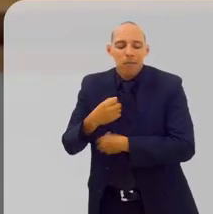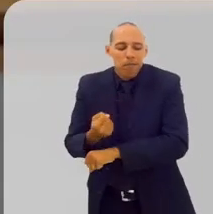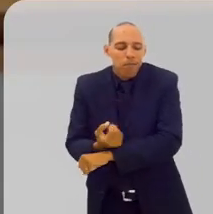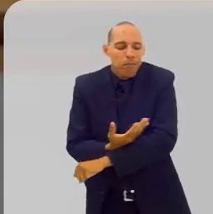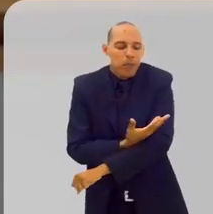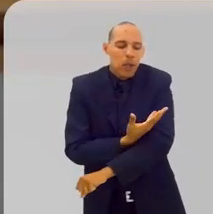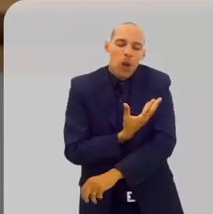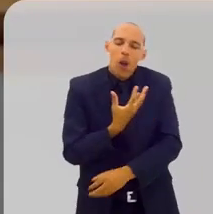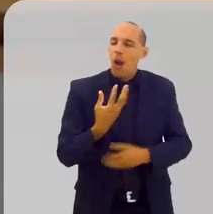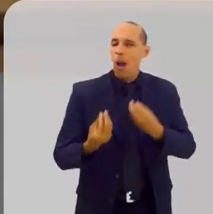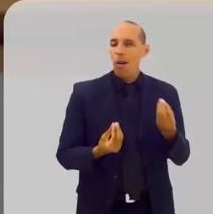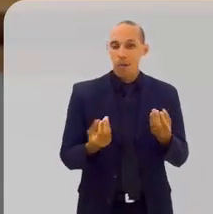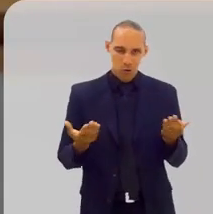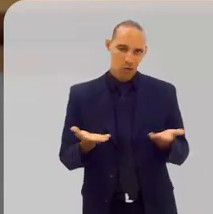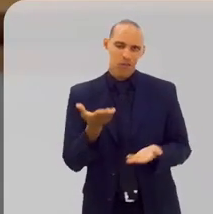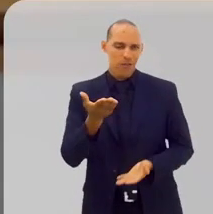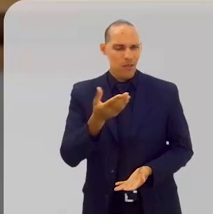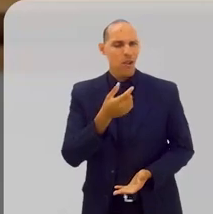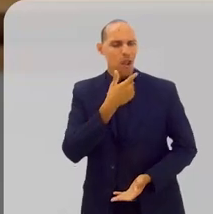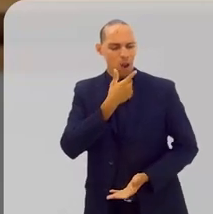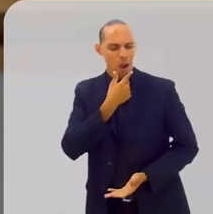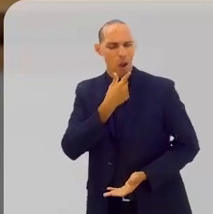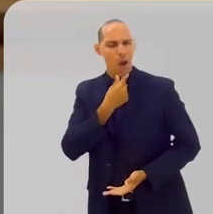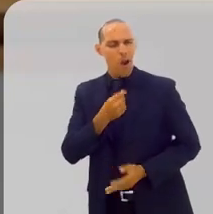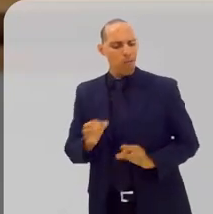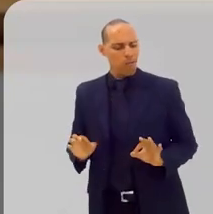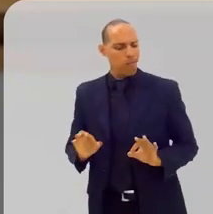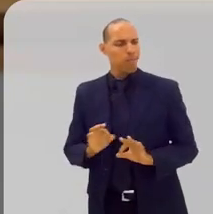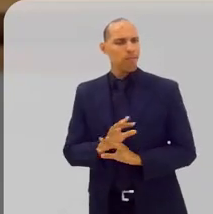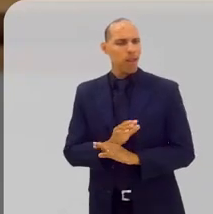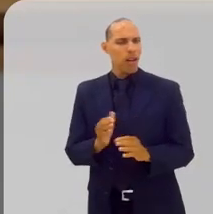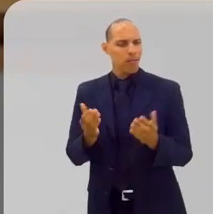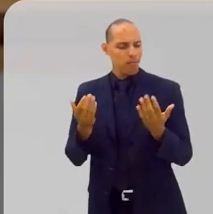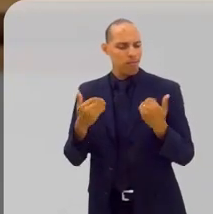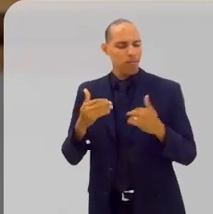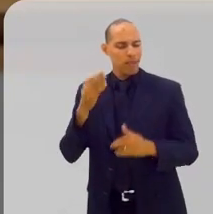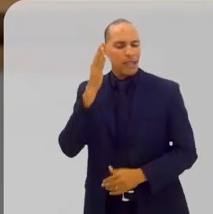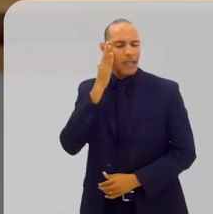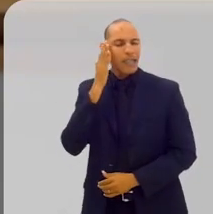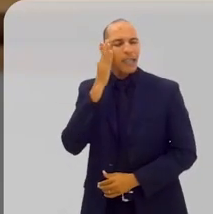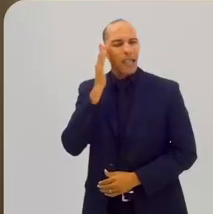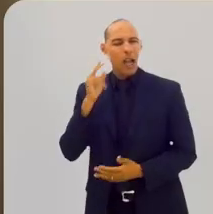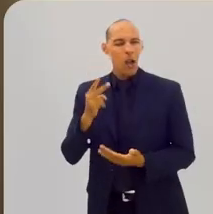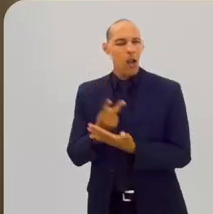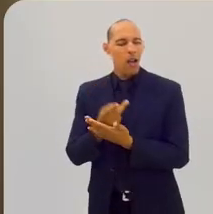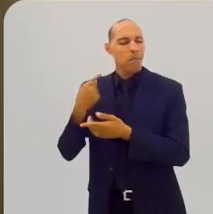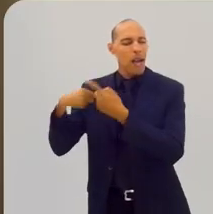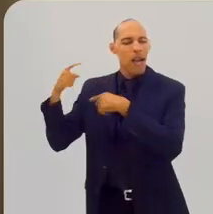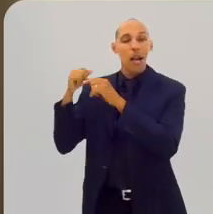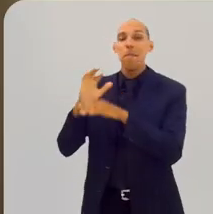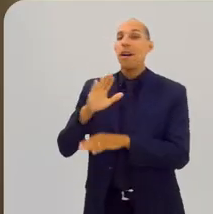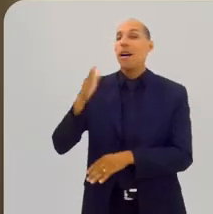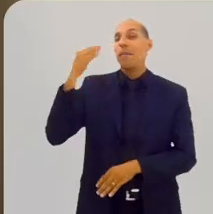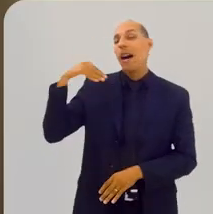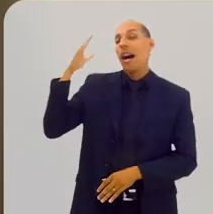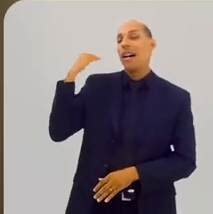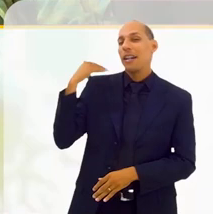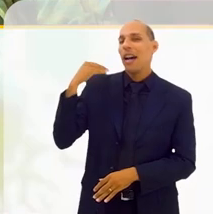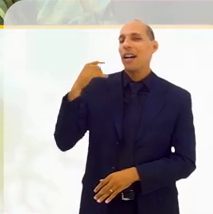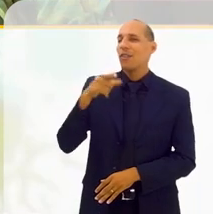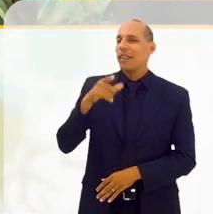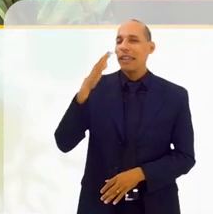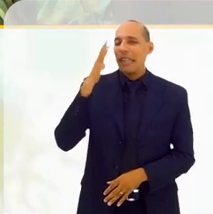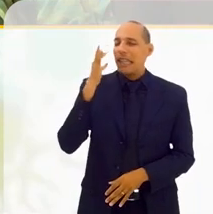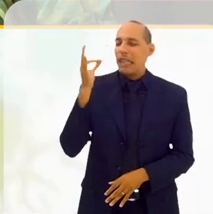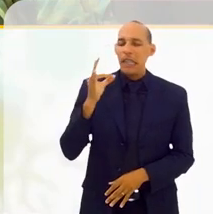Sensações que você tinha claro que hoje você é um homem articulado uma pessoa né que entende o que aconteceu mas a época